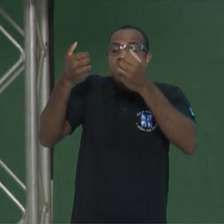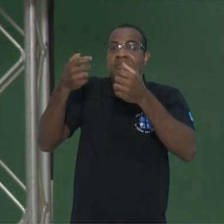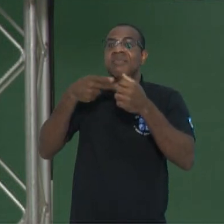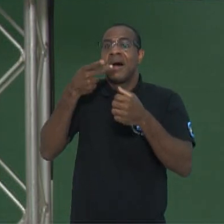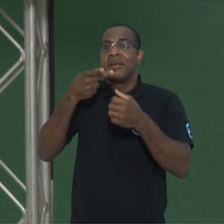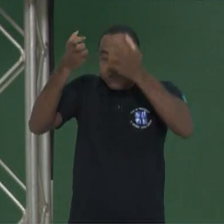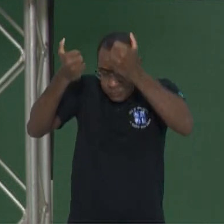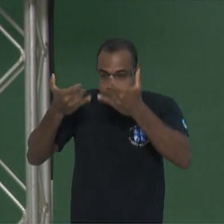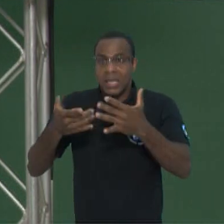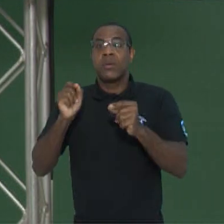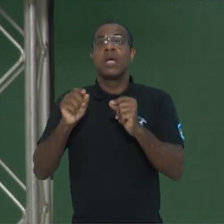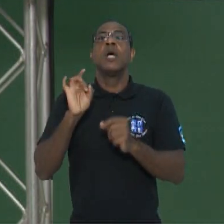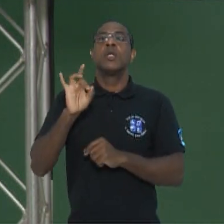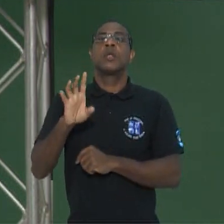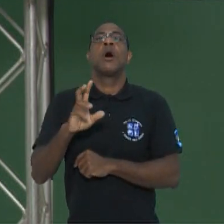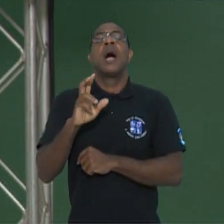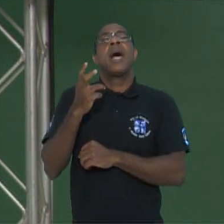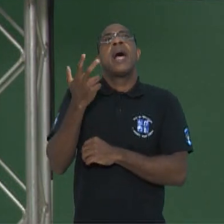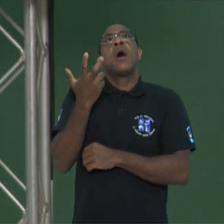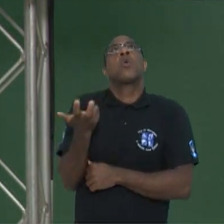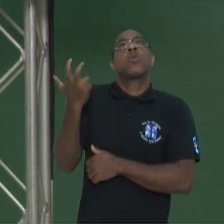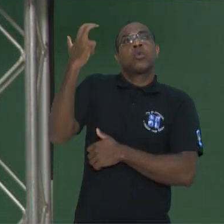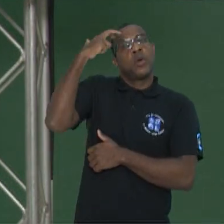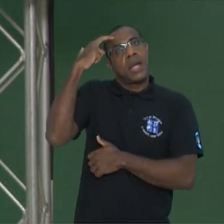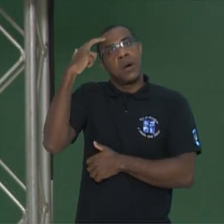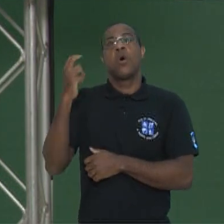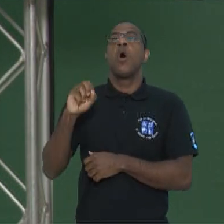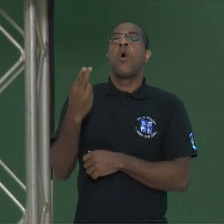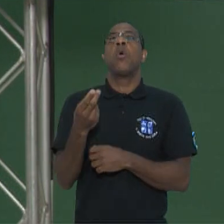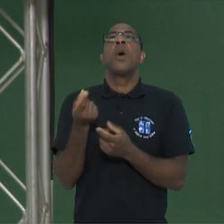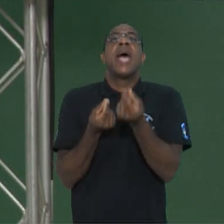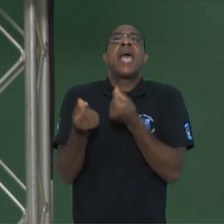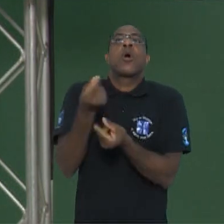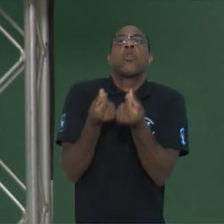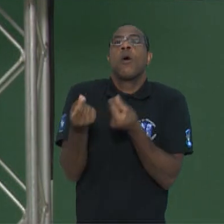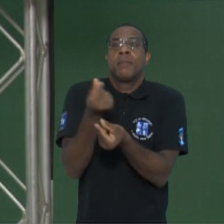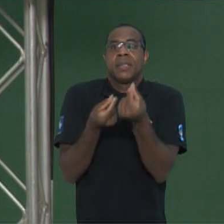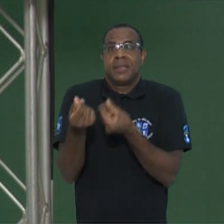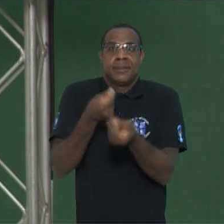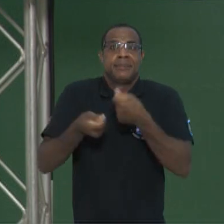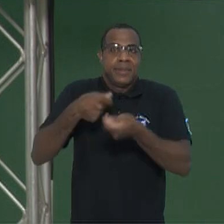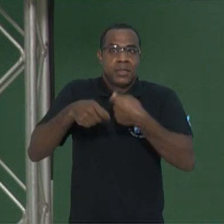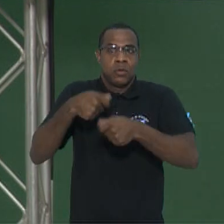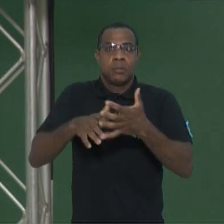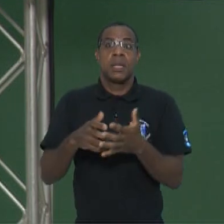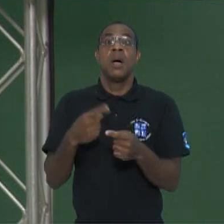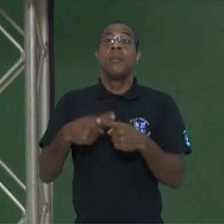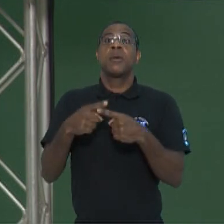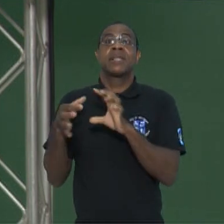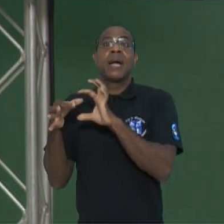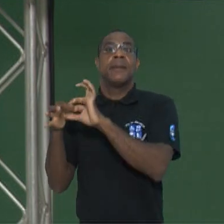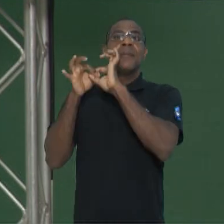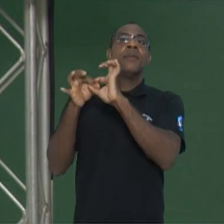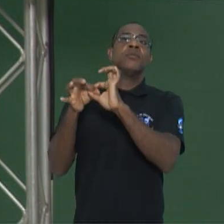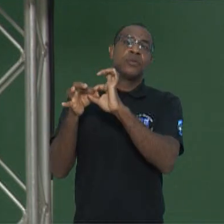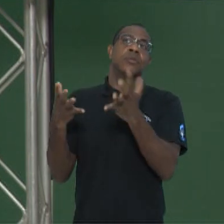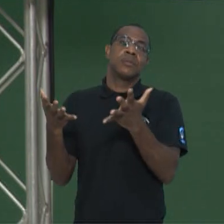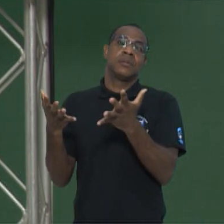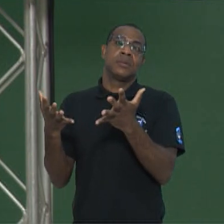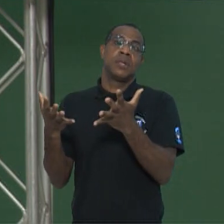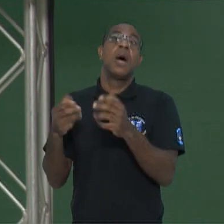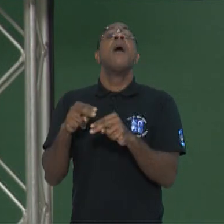ótica cultural ou sob a ótica econômica, porque eles estão juntos, né? E aí, por isso, a gente faz essa